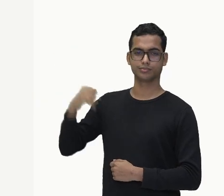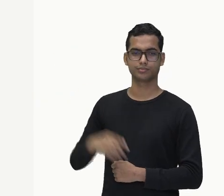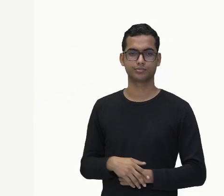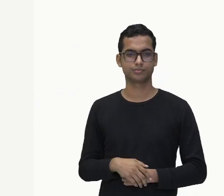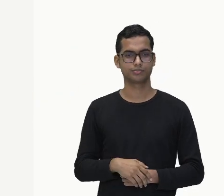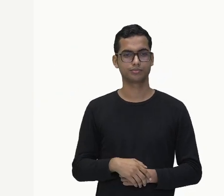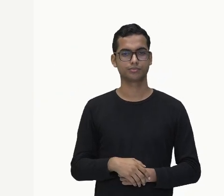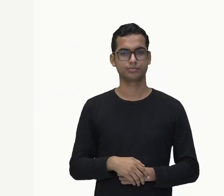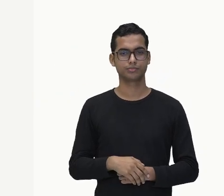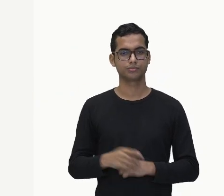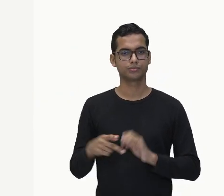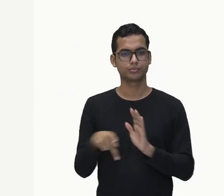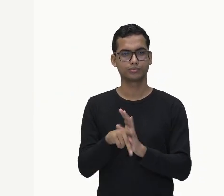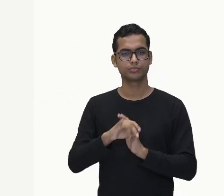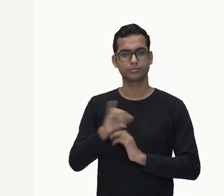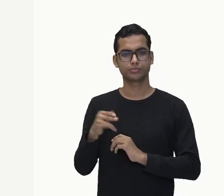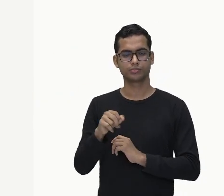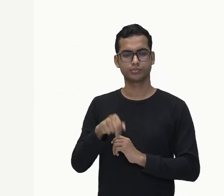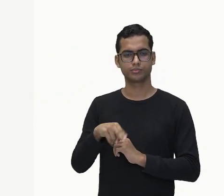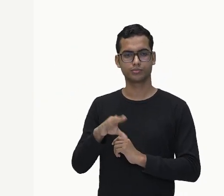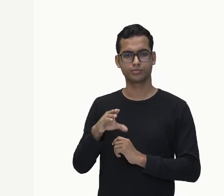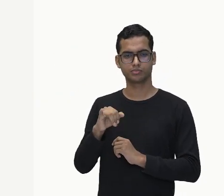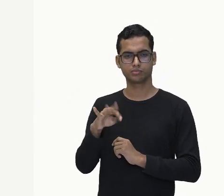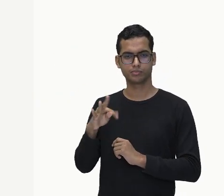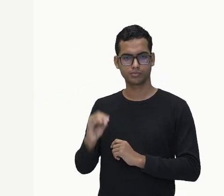es verdad que vosotros